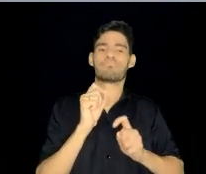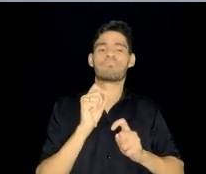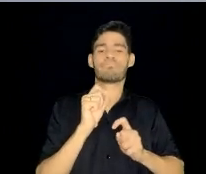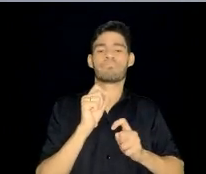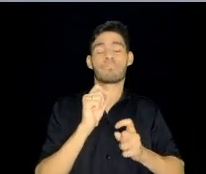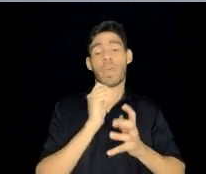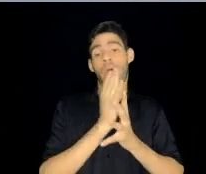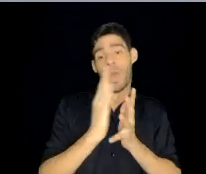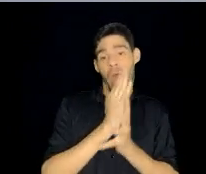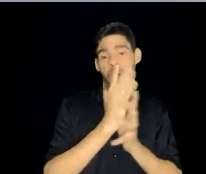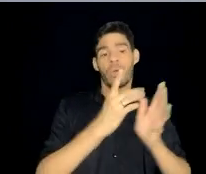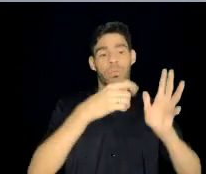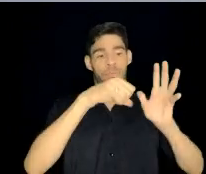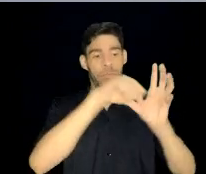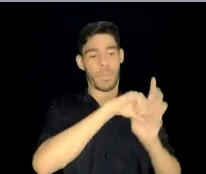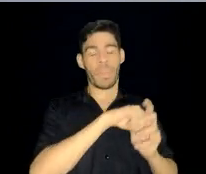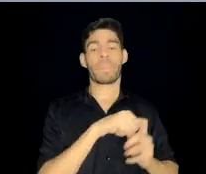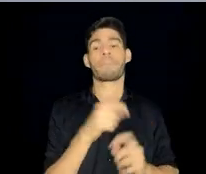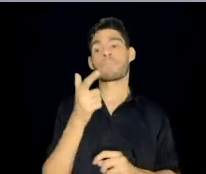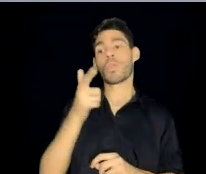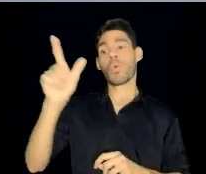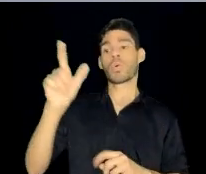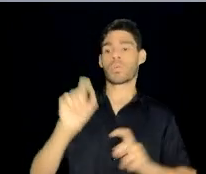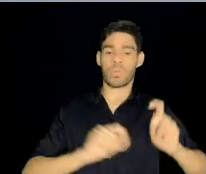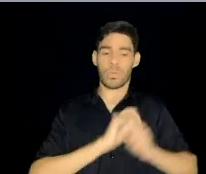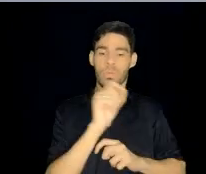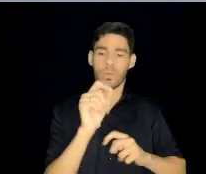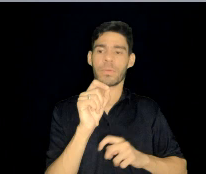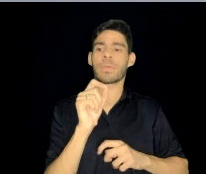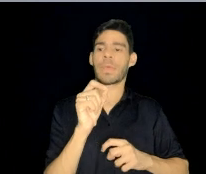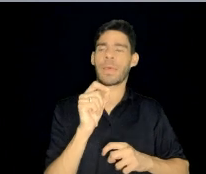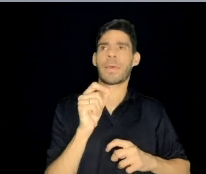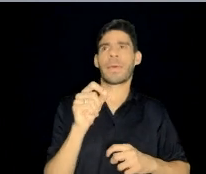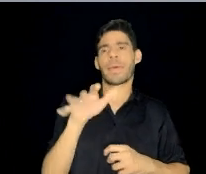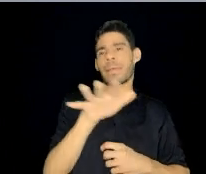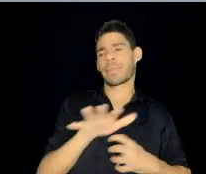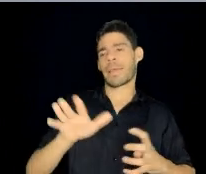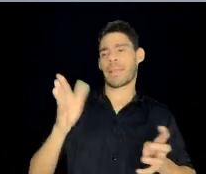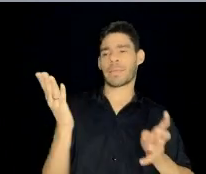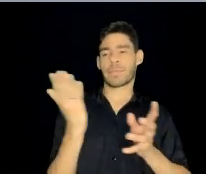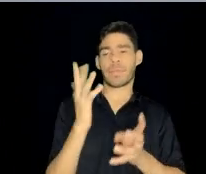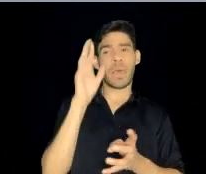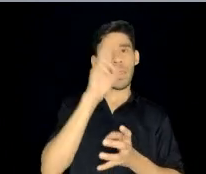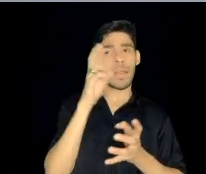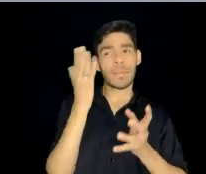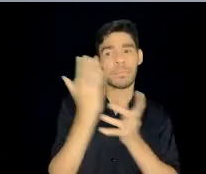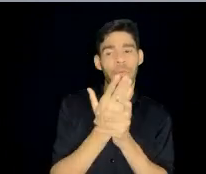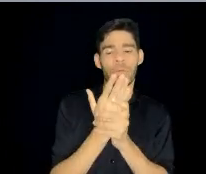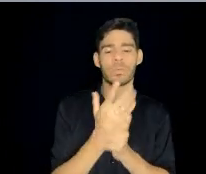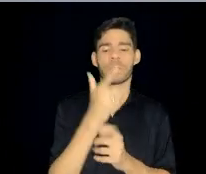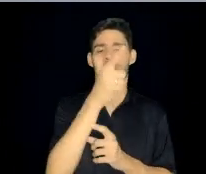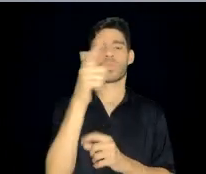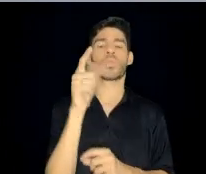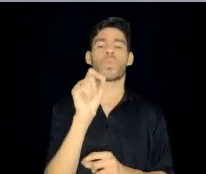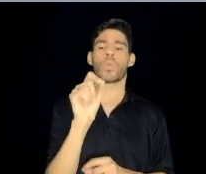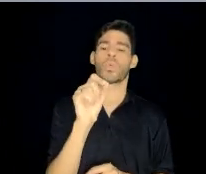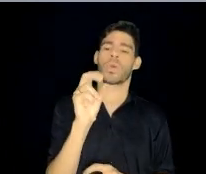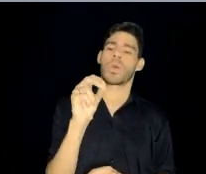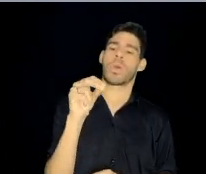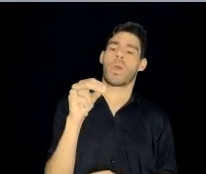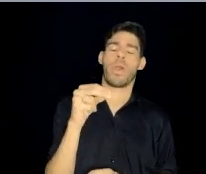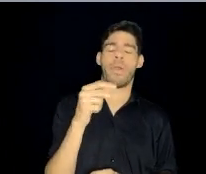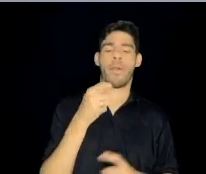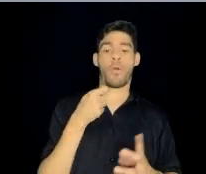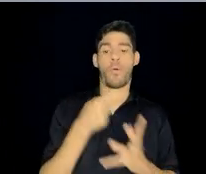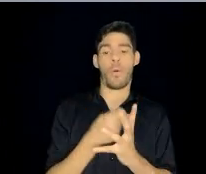tipo objetivo. Agora, a outra crítica, que é de um viés processual, em relação ao